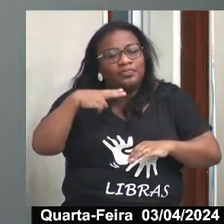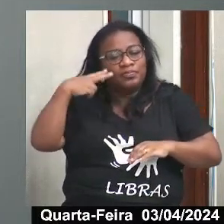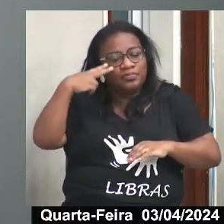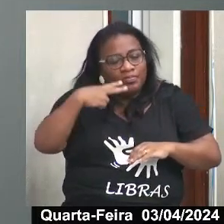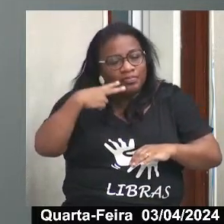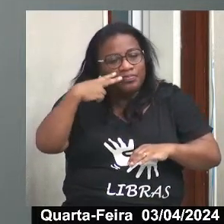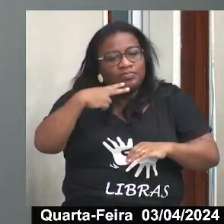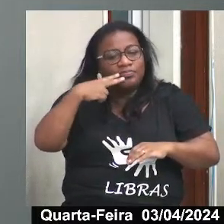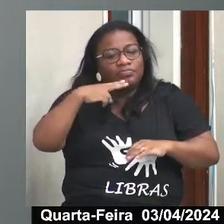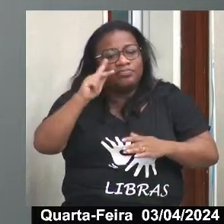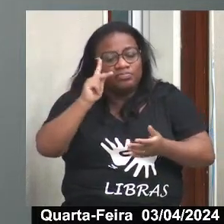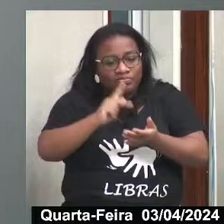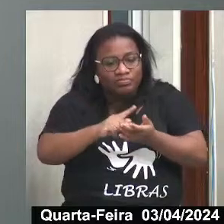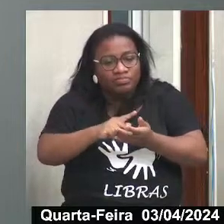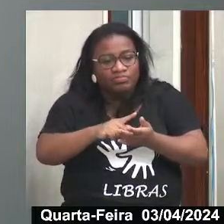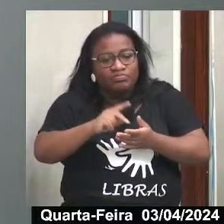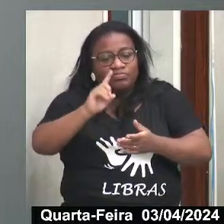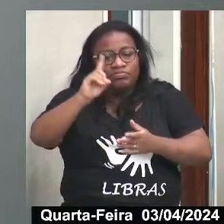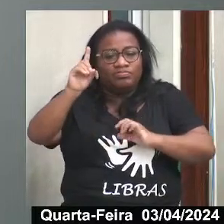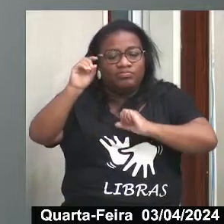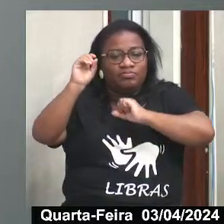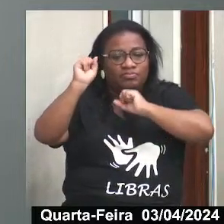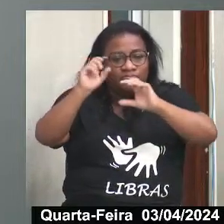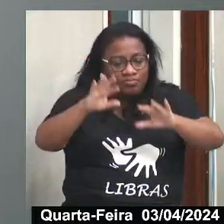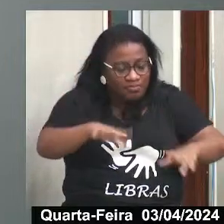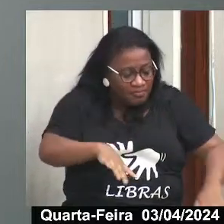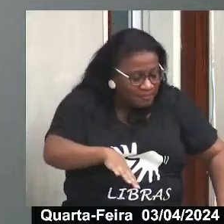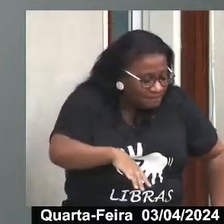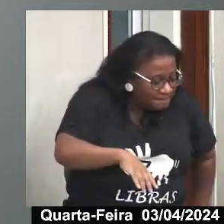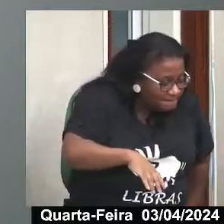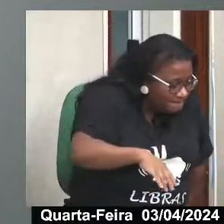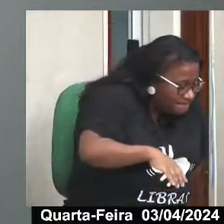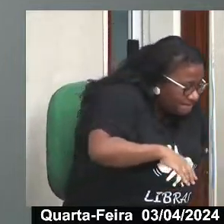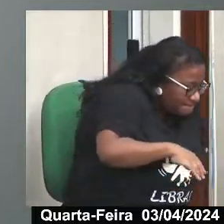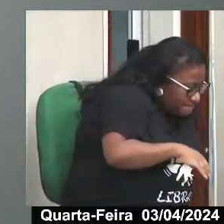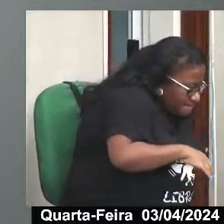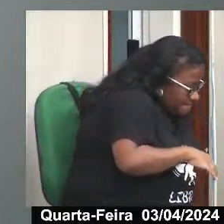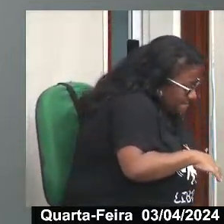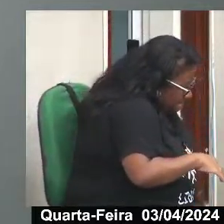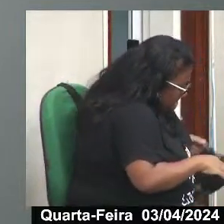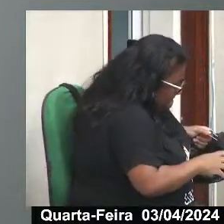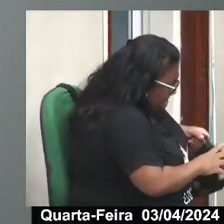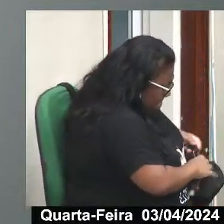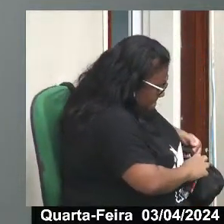como vereador eleito, porque você é um cara trabalhador. Deus abençoe a todos.